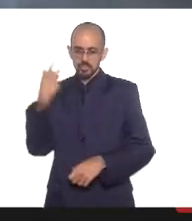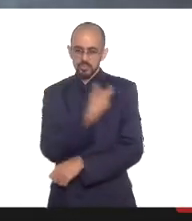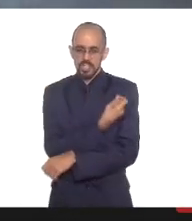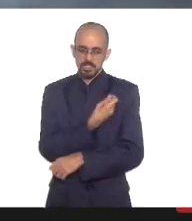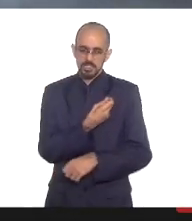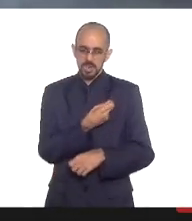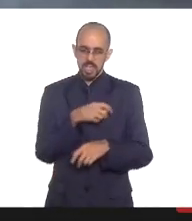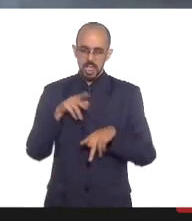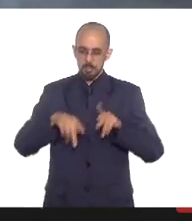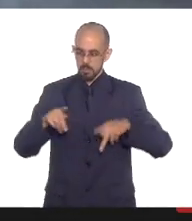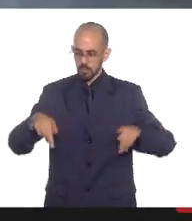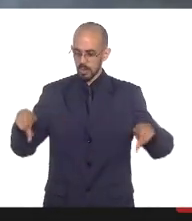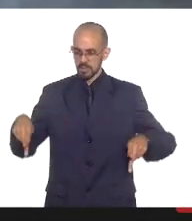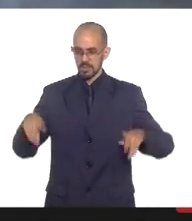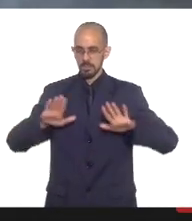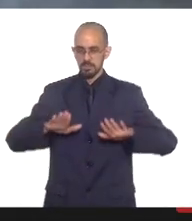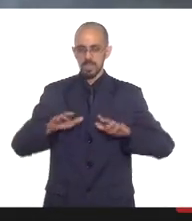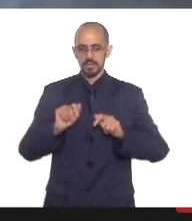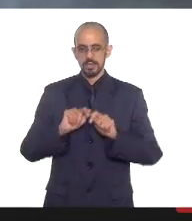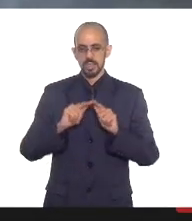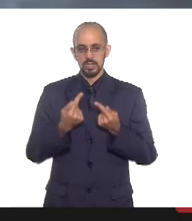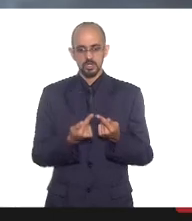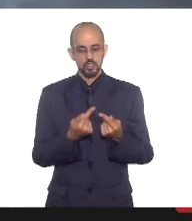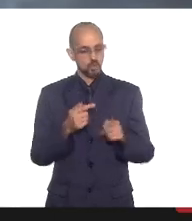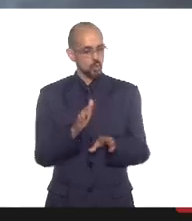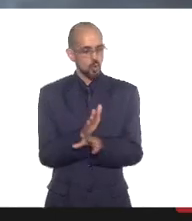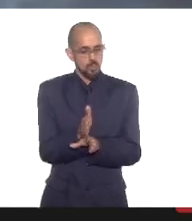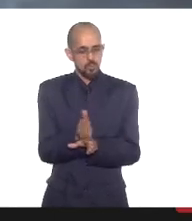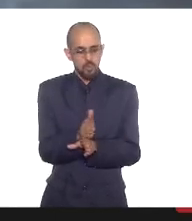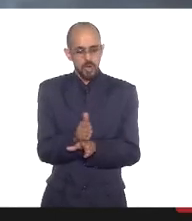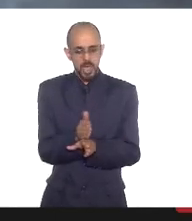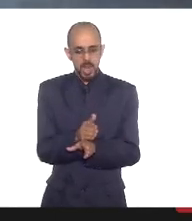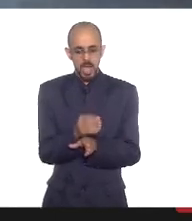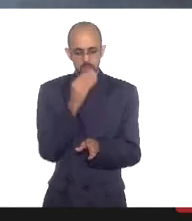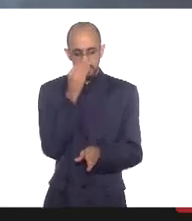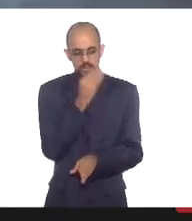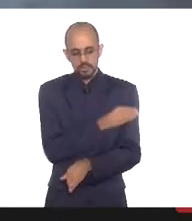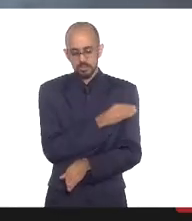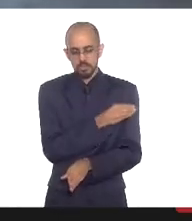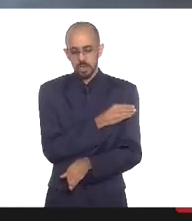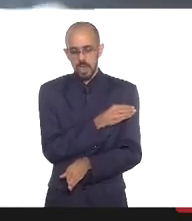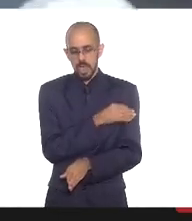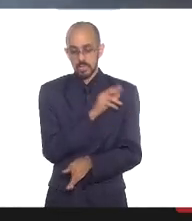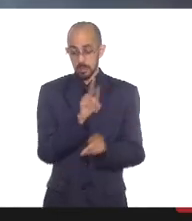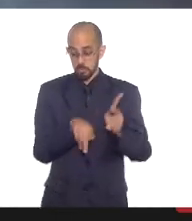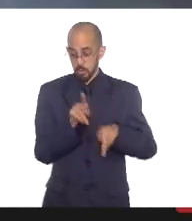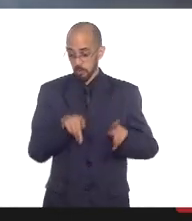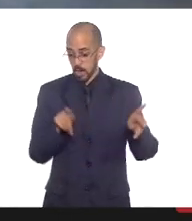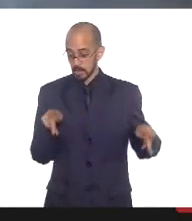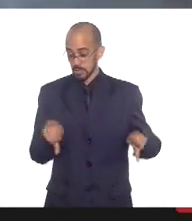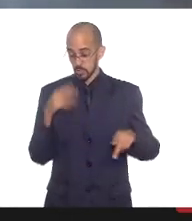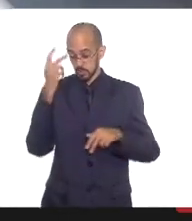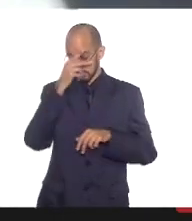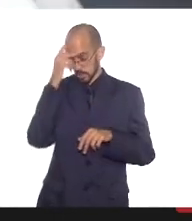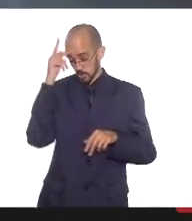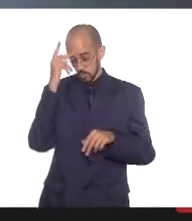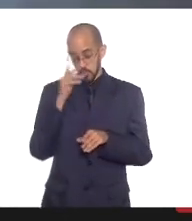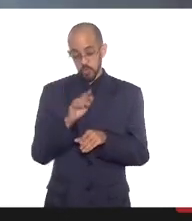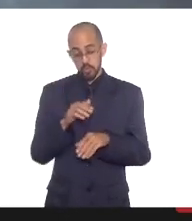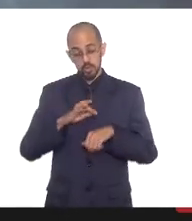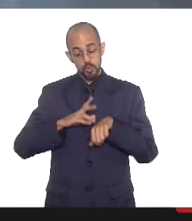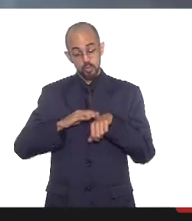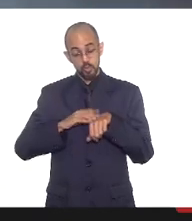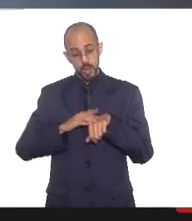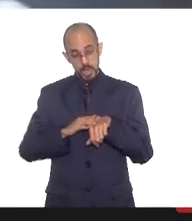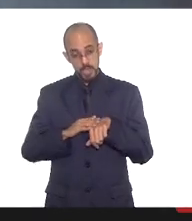parte possível da população está deixando grupos vulneráveis descoberta essa população de pessoas mulher aves como